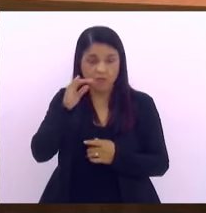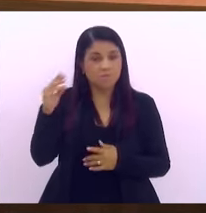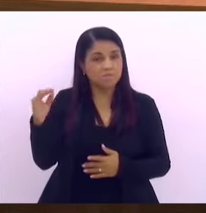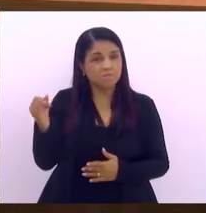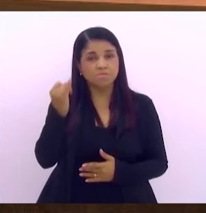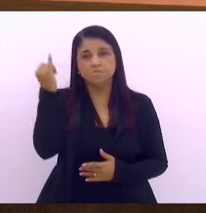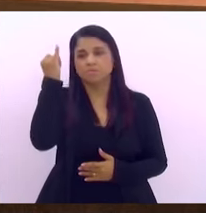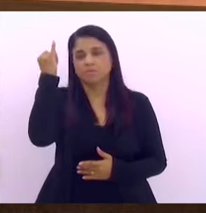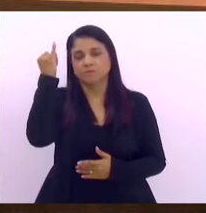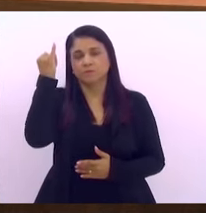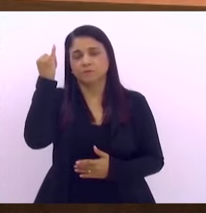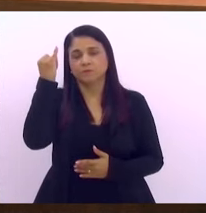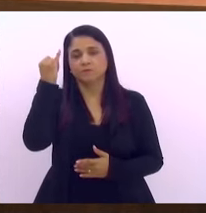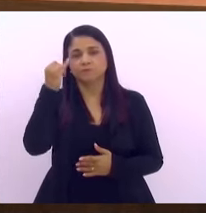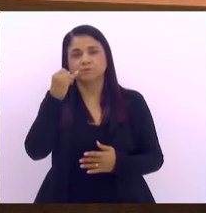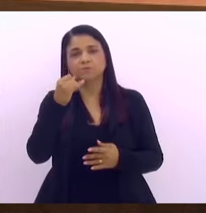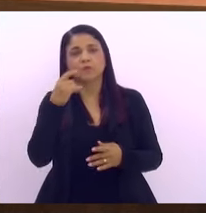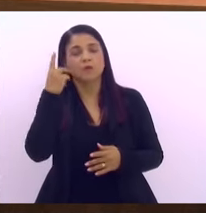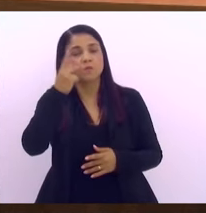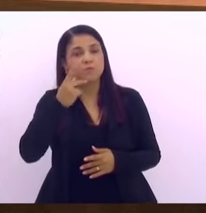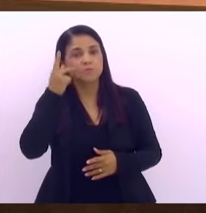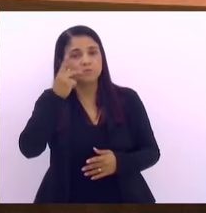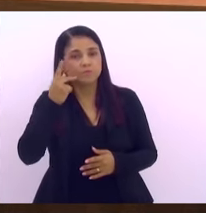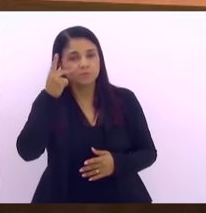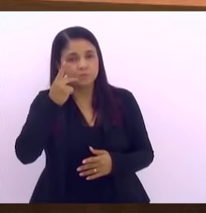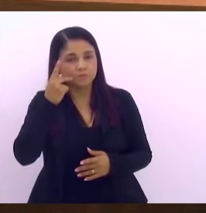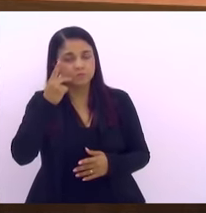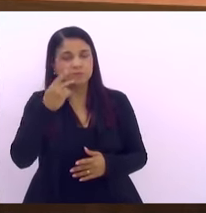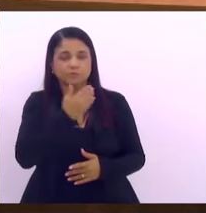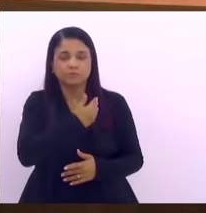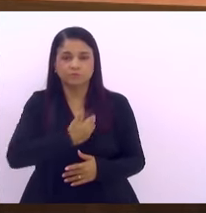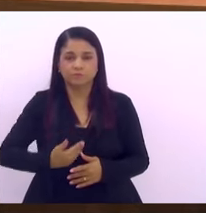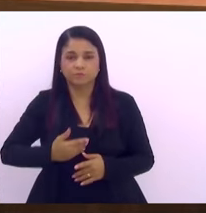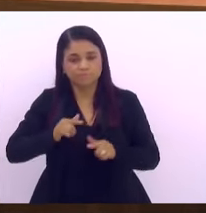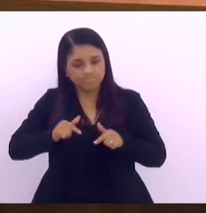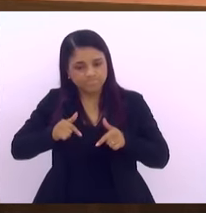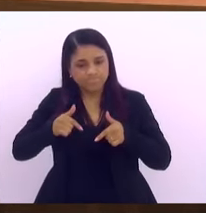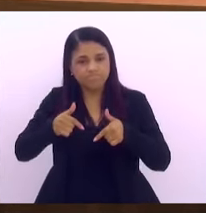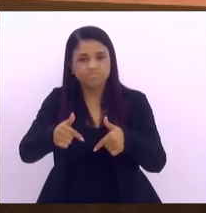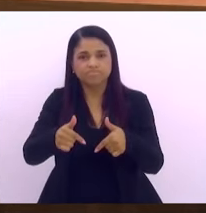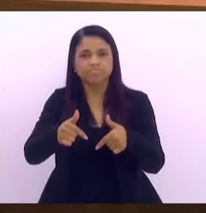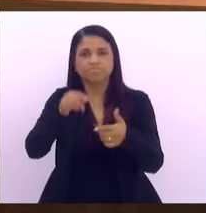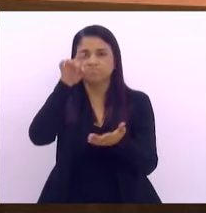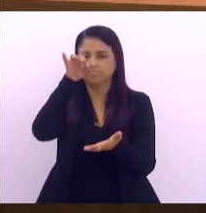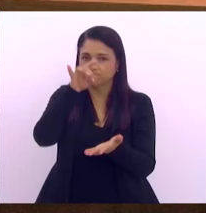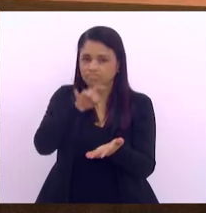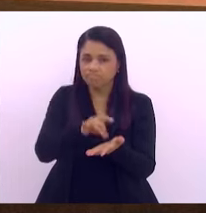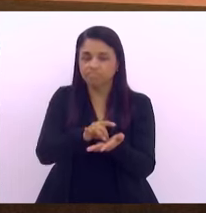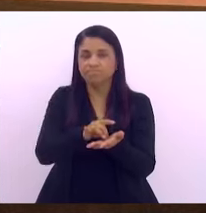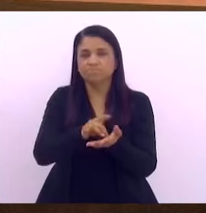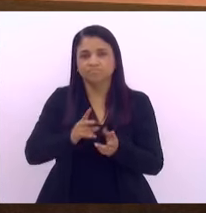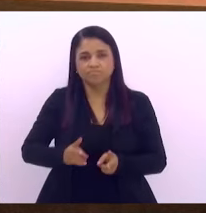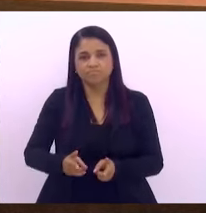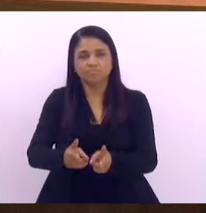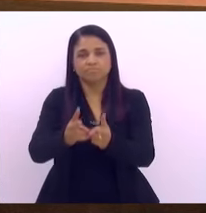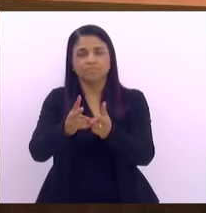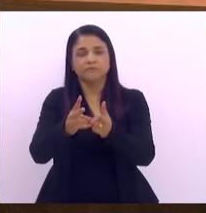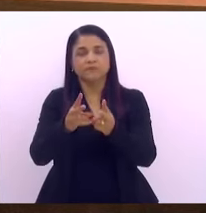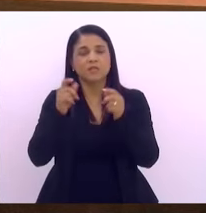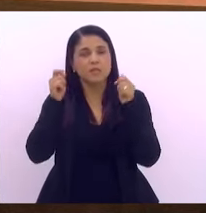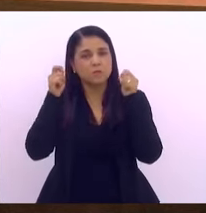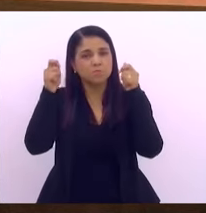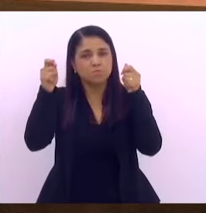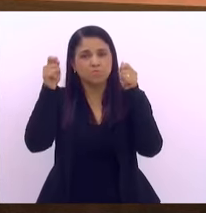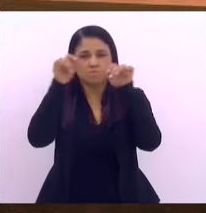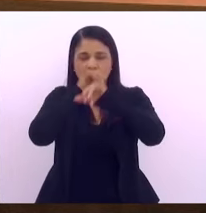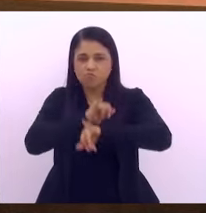gente possa tratar políticas públicas que sejam efetivas, que sejam permanentes, mas também que campanhas